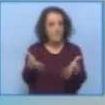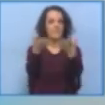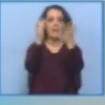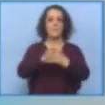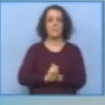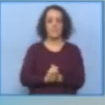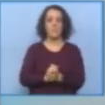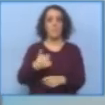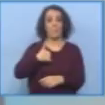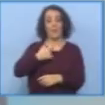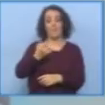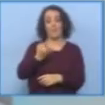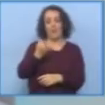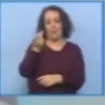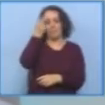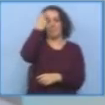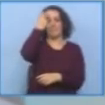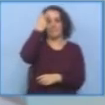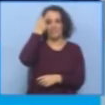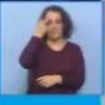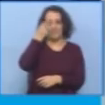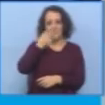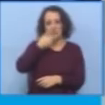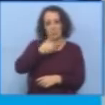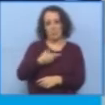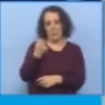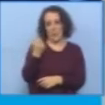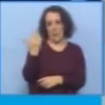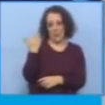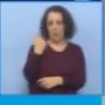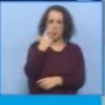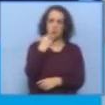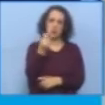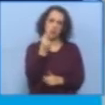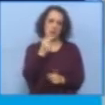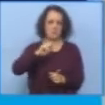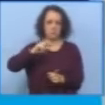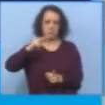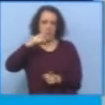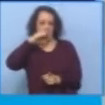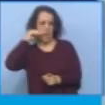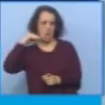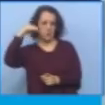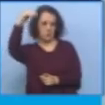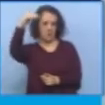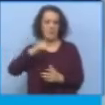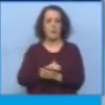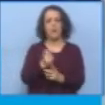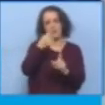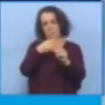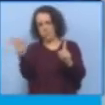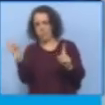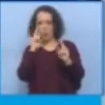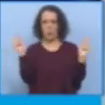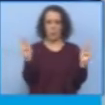experiência recente que eu me estou a lembrar de um jovem, um adolescente jovem. Isto agora não tem a ver com as jornadas, tem a ver